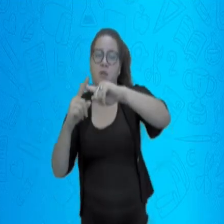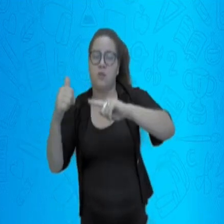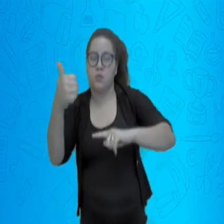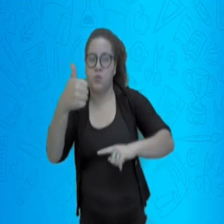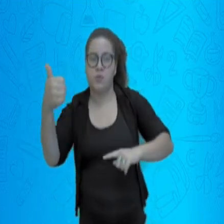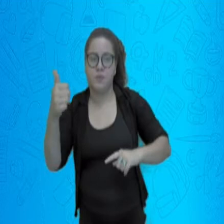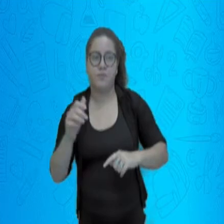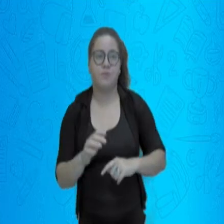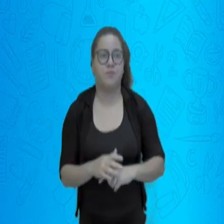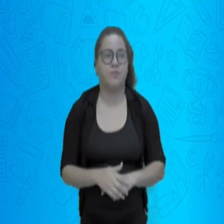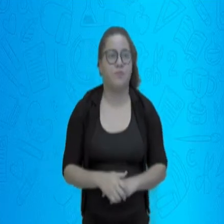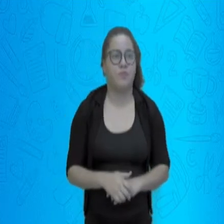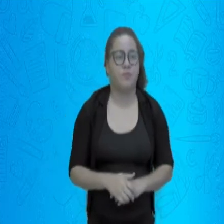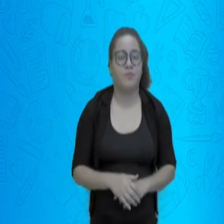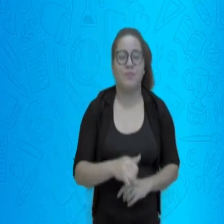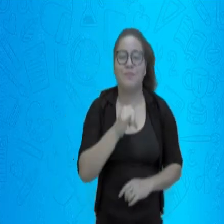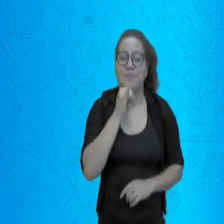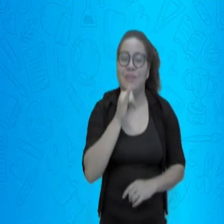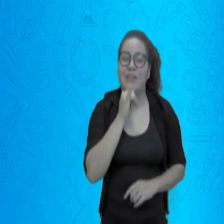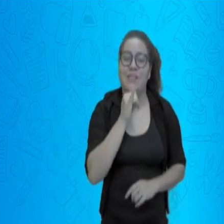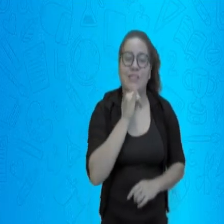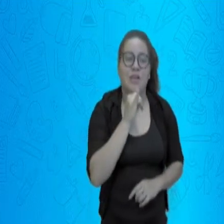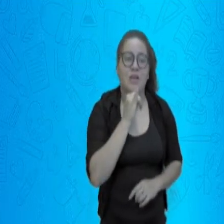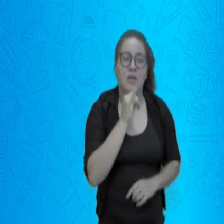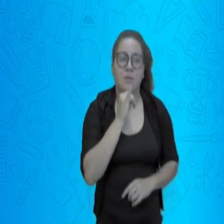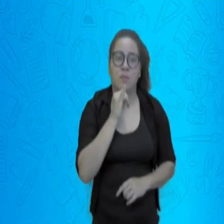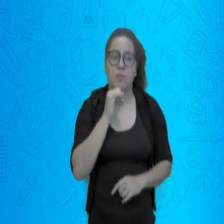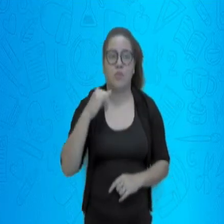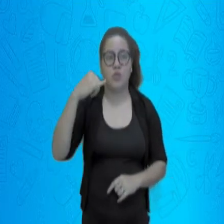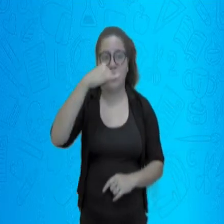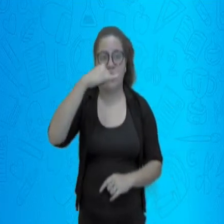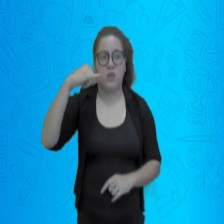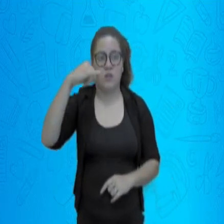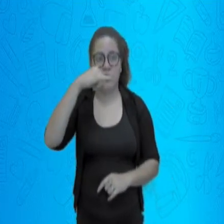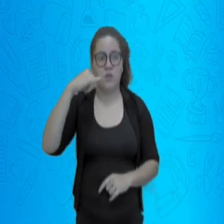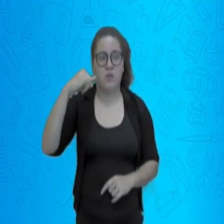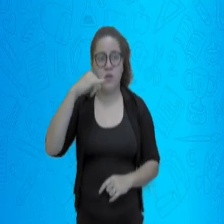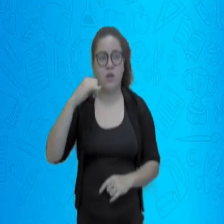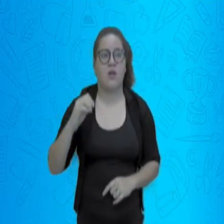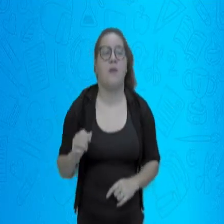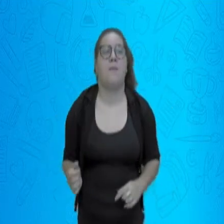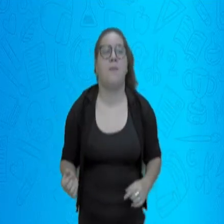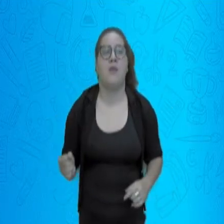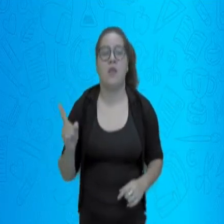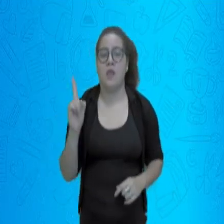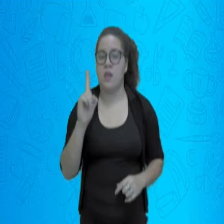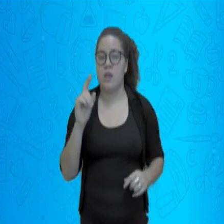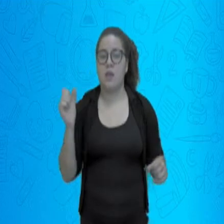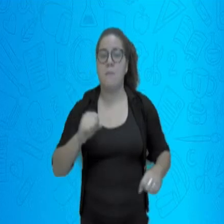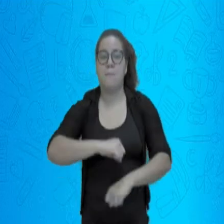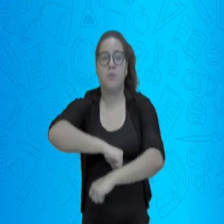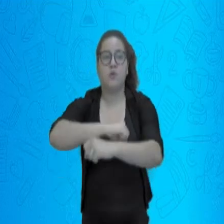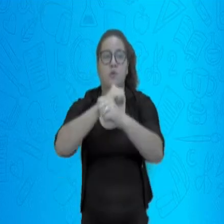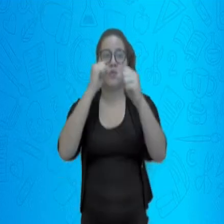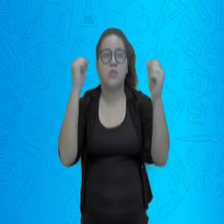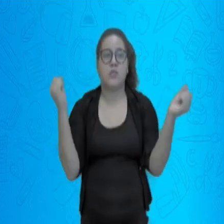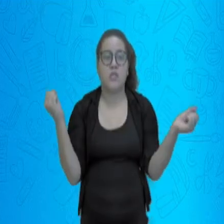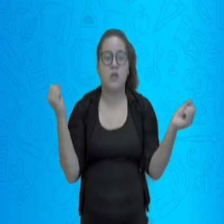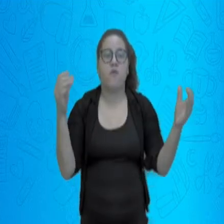Agora, vejamos outros exemplos de subtrações não possíveis no conjunto dos números naturais